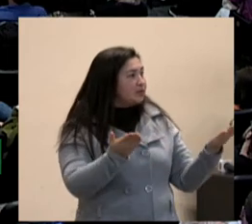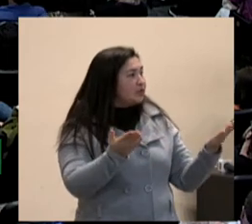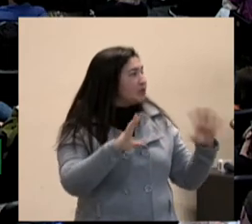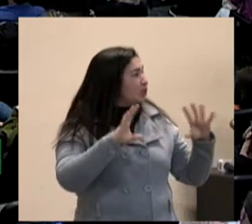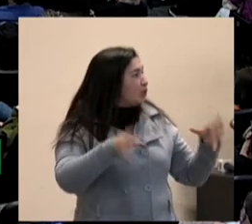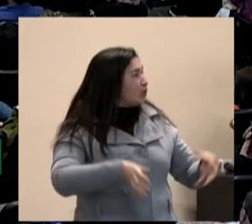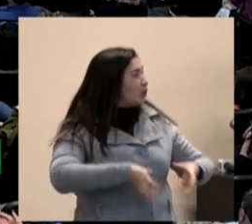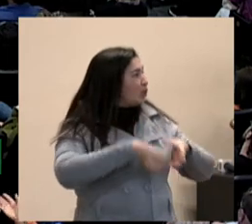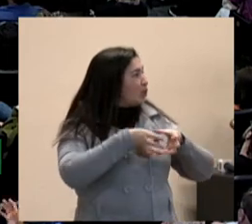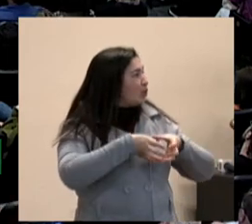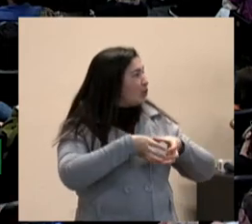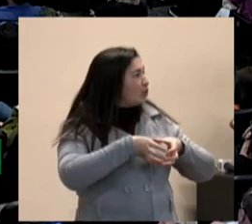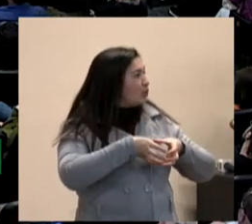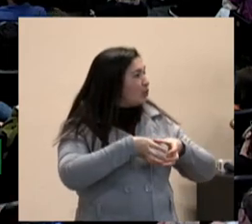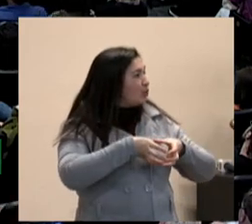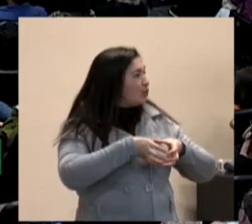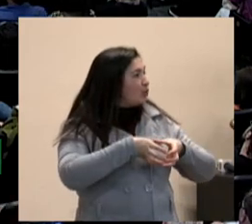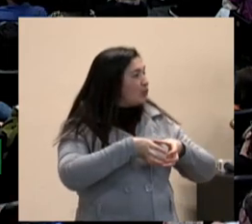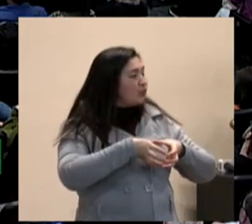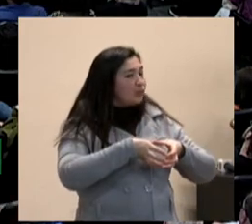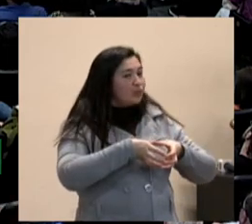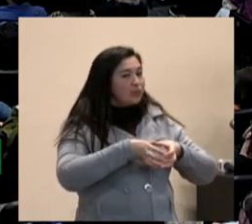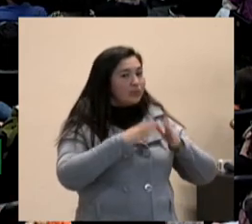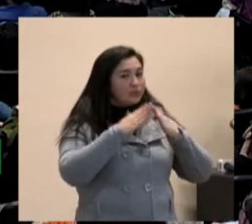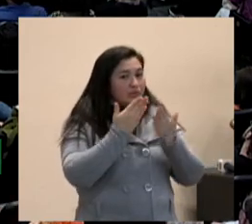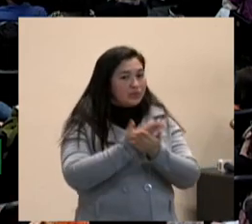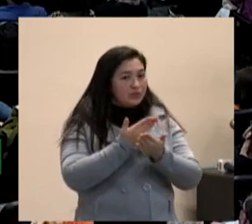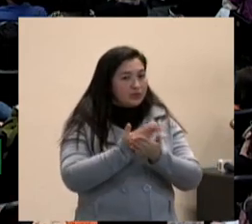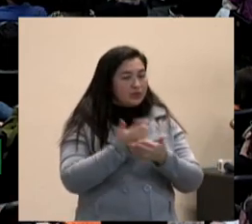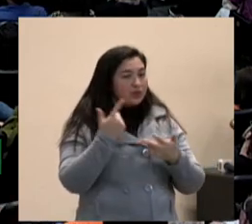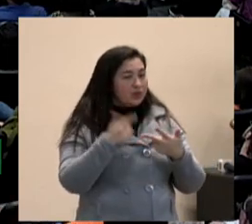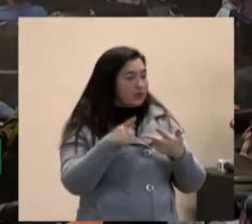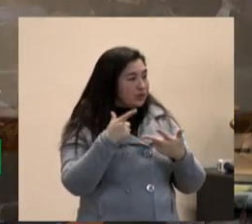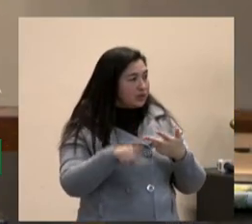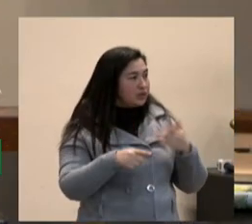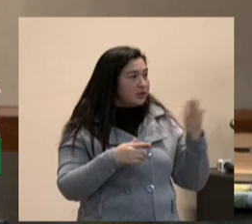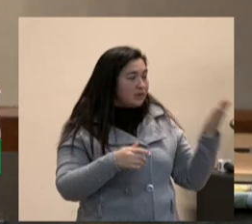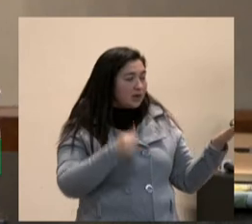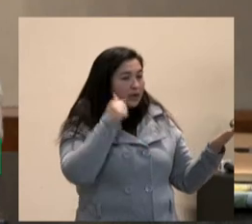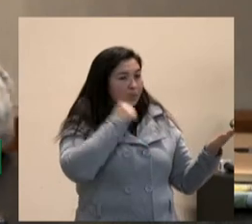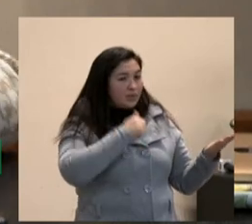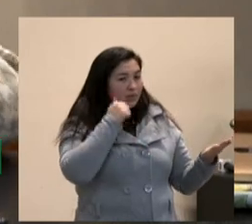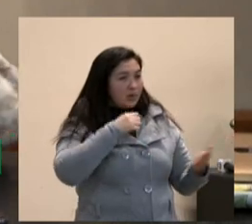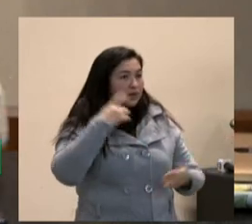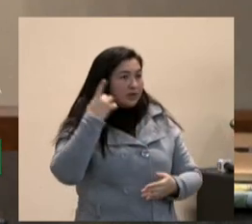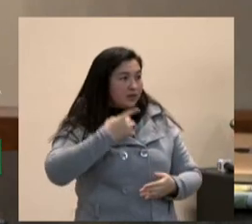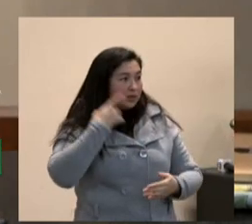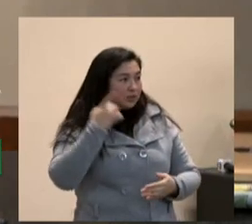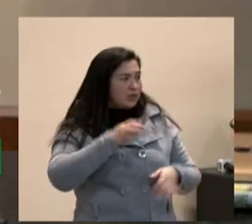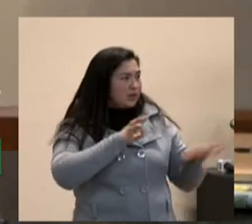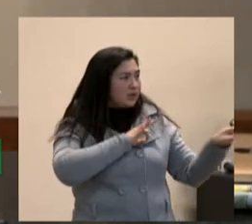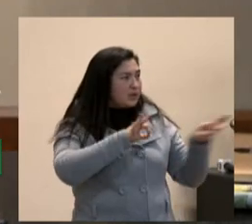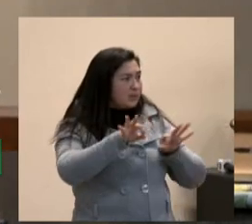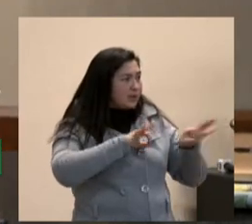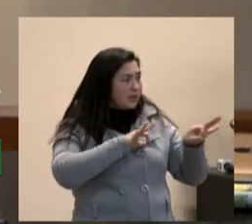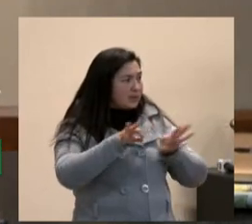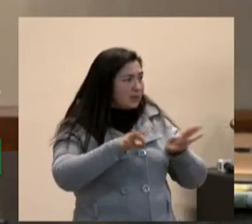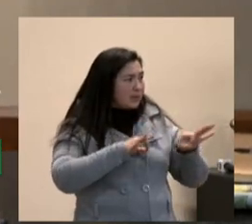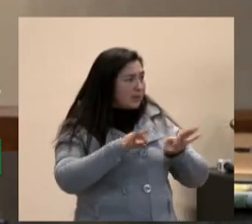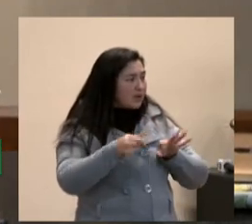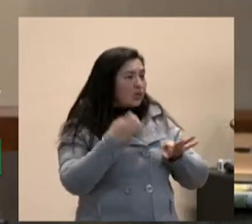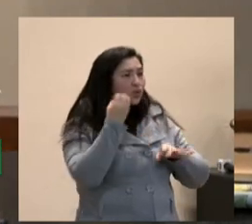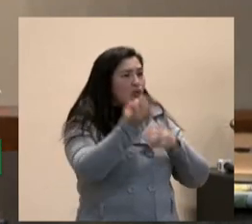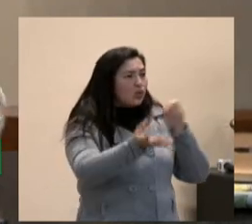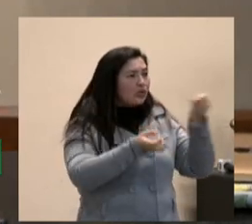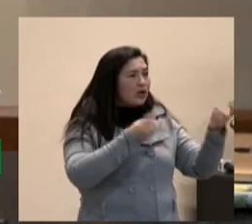da Escola do Legislativo e do mandato da deputada, tem preparado uma lembrancinha para